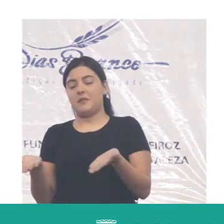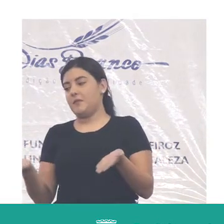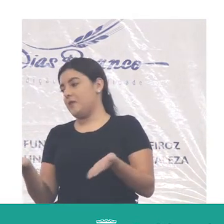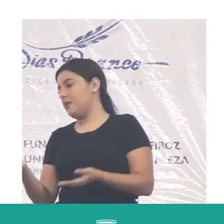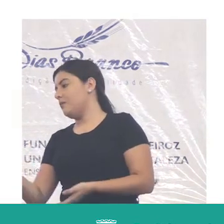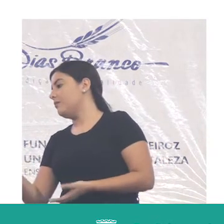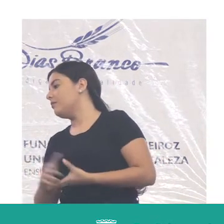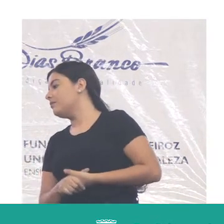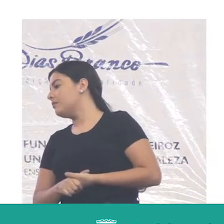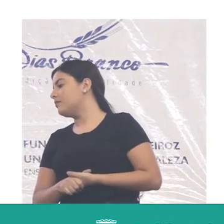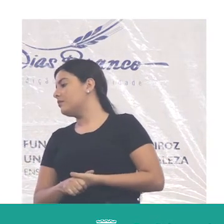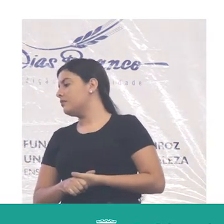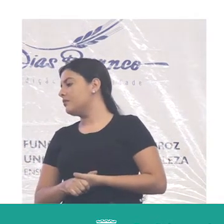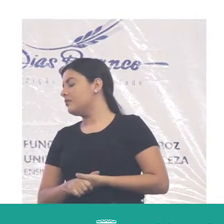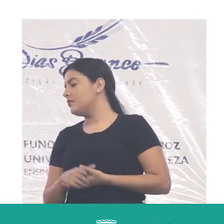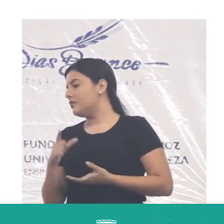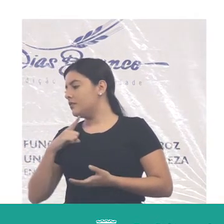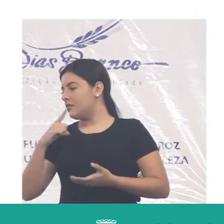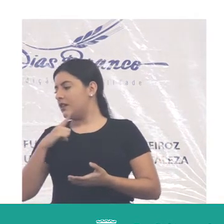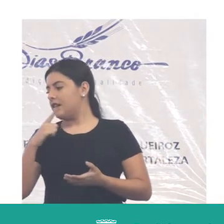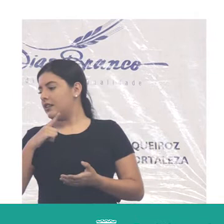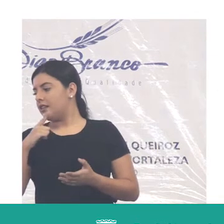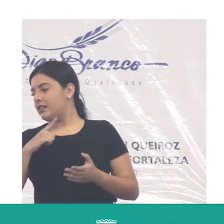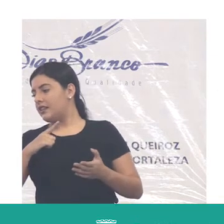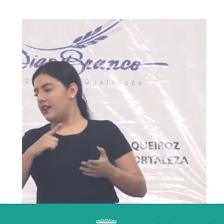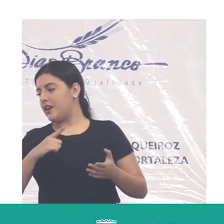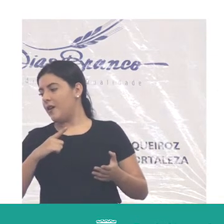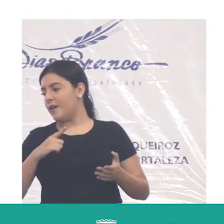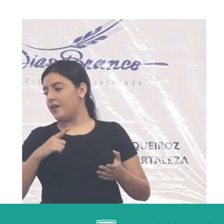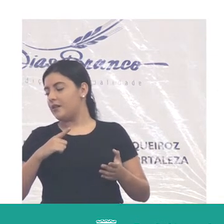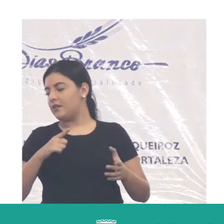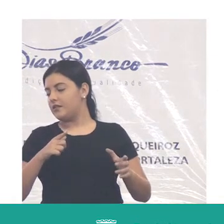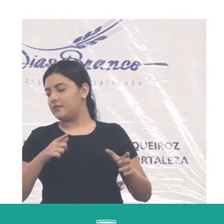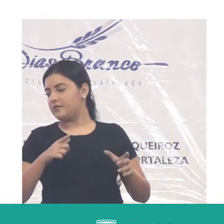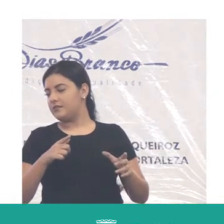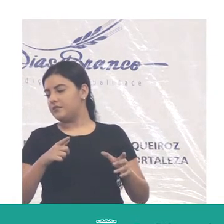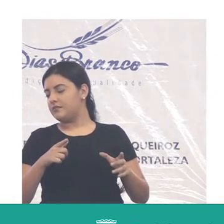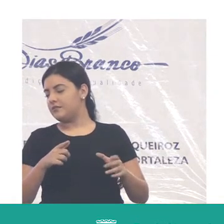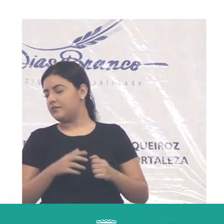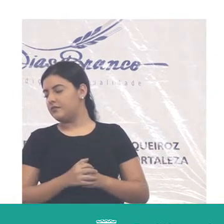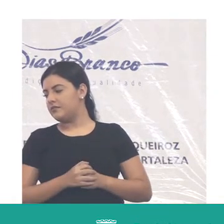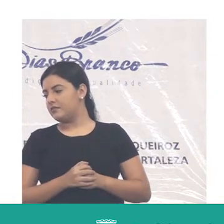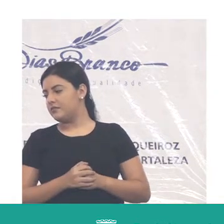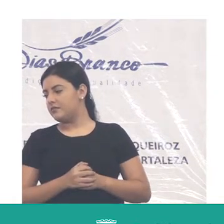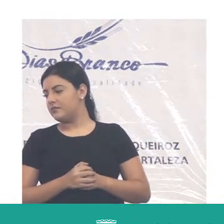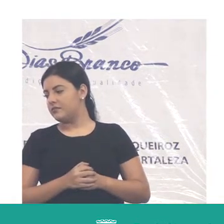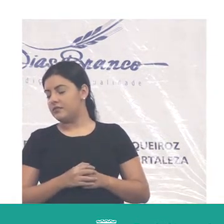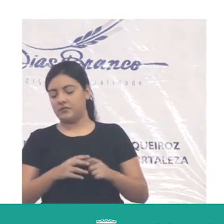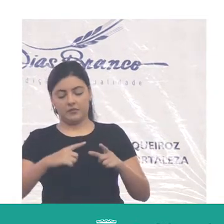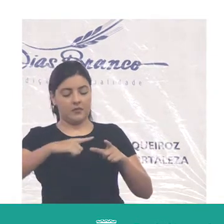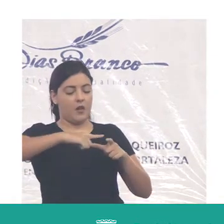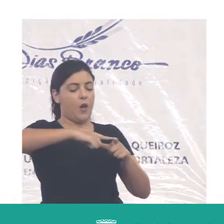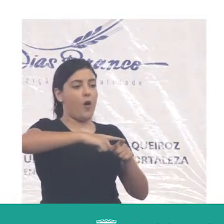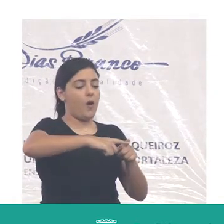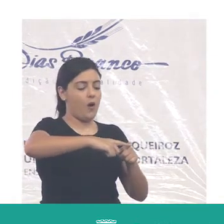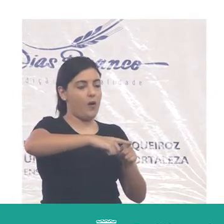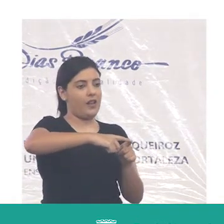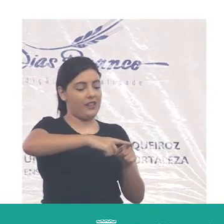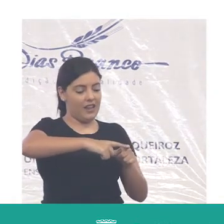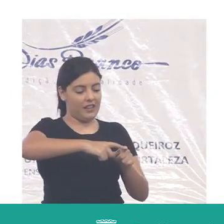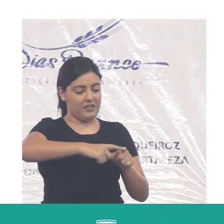figura. Vocês estão enxergando que tem um quadrado no chão? Estou enxergando um quadrado, ele disse que era quadrado, não